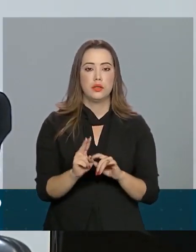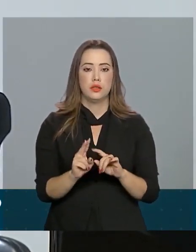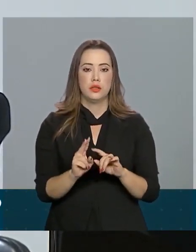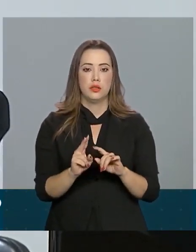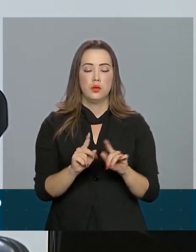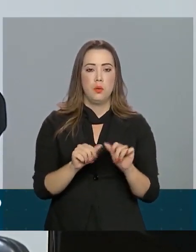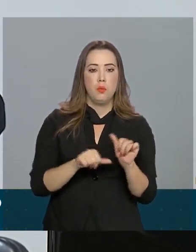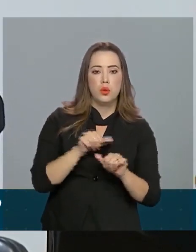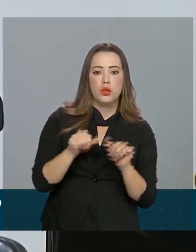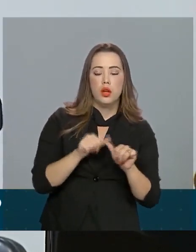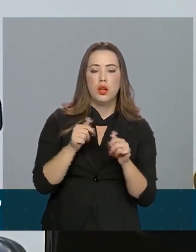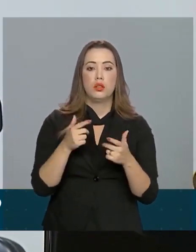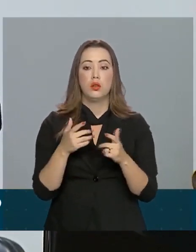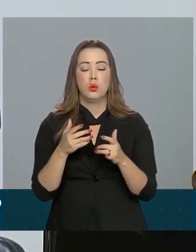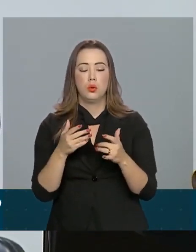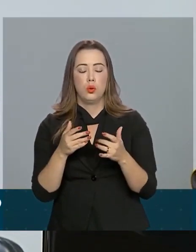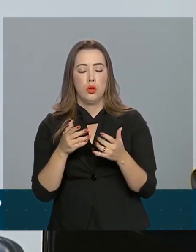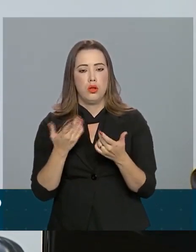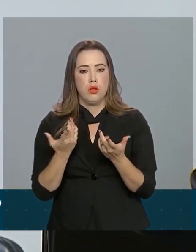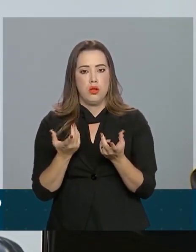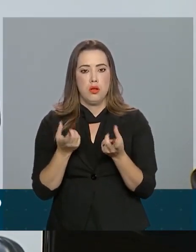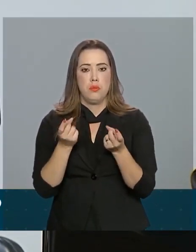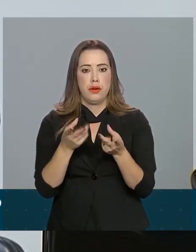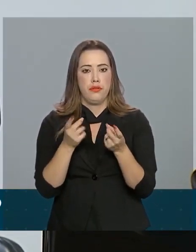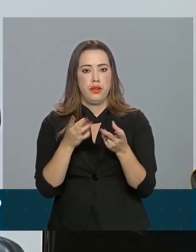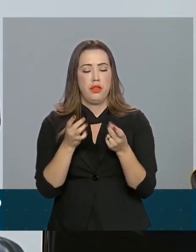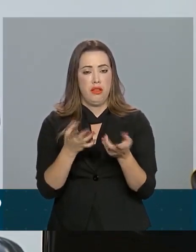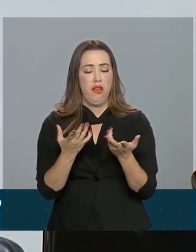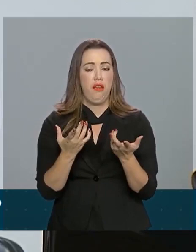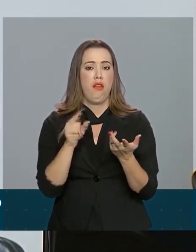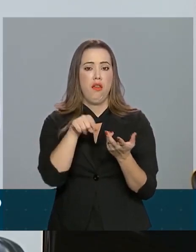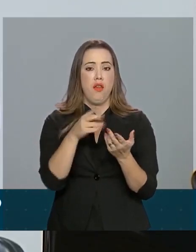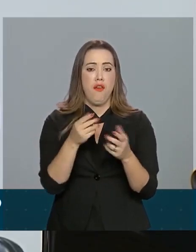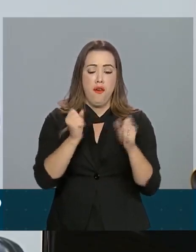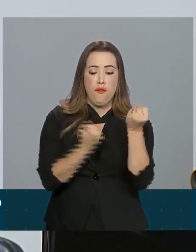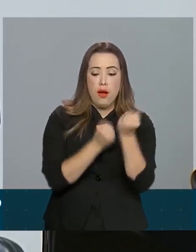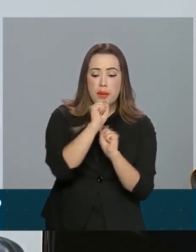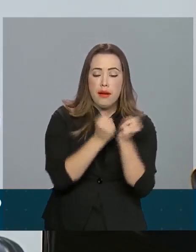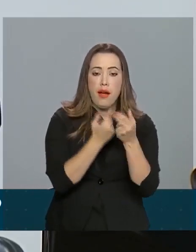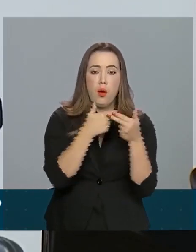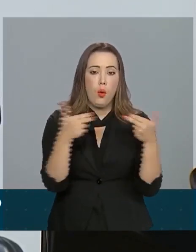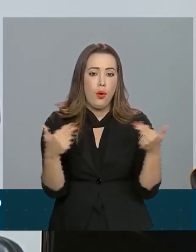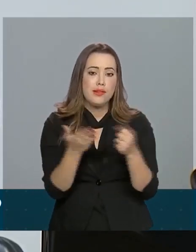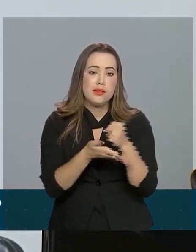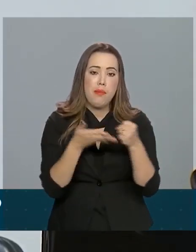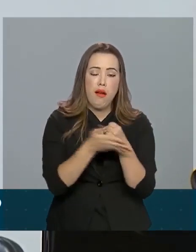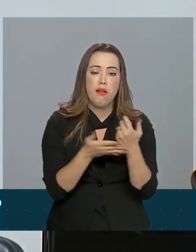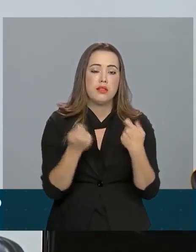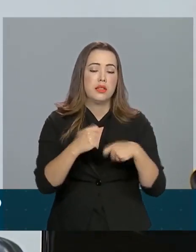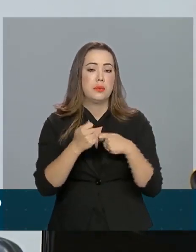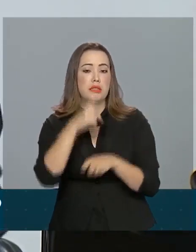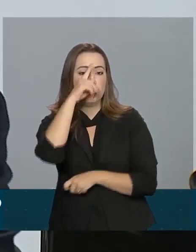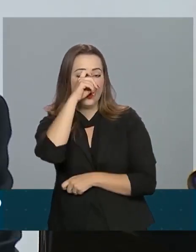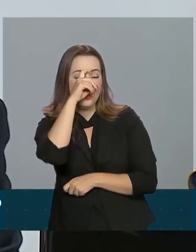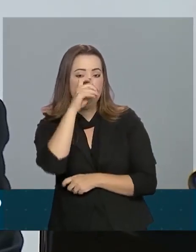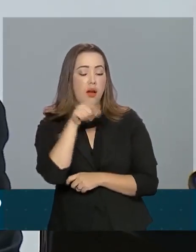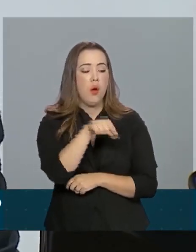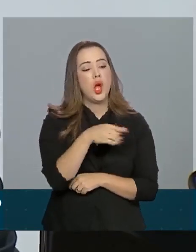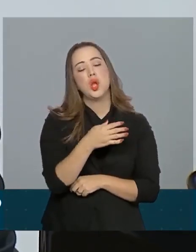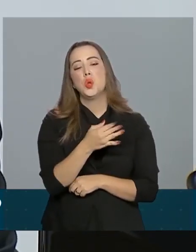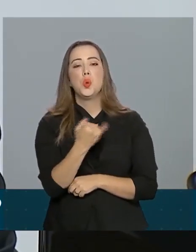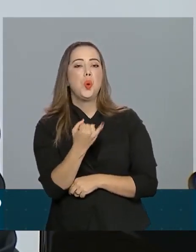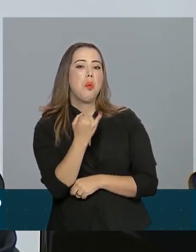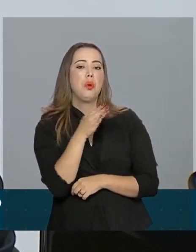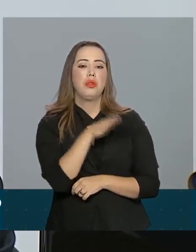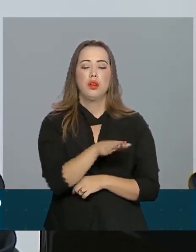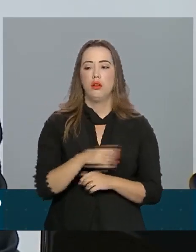sua vocação para produzir ventiladores, produzir insumos, porque às vezes a gente fala, ah, isso não é importante, a